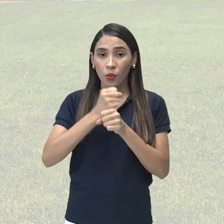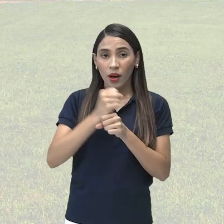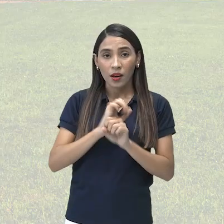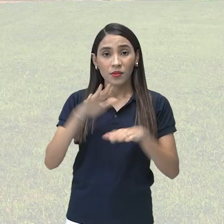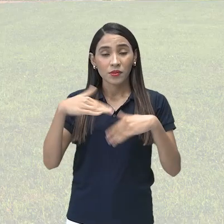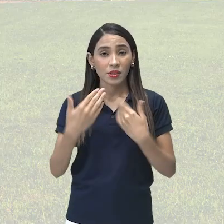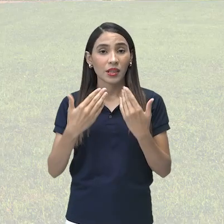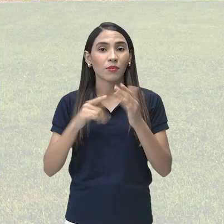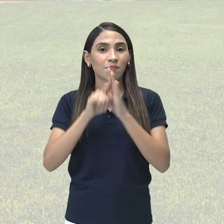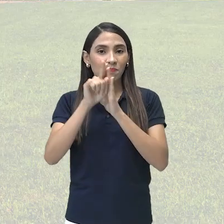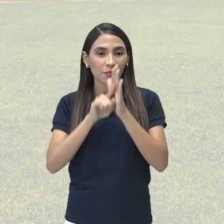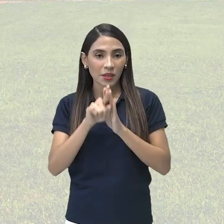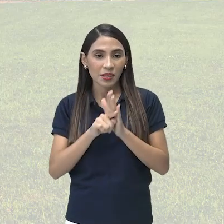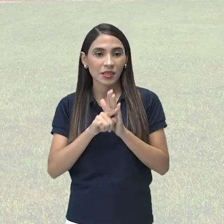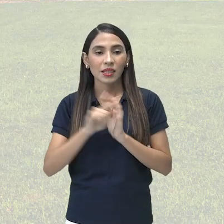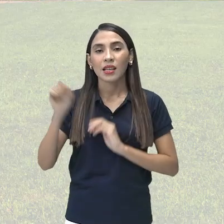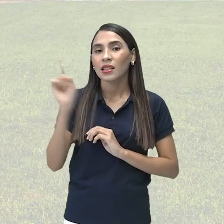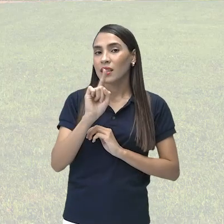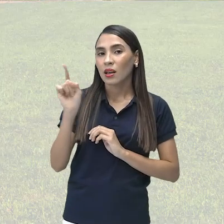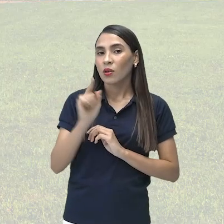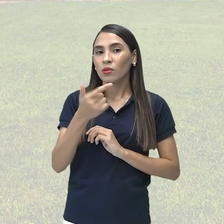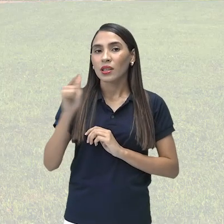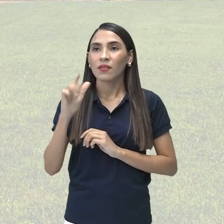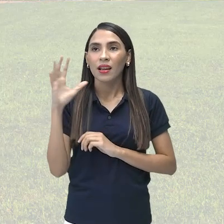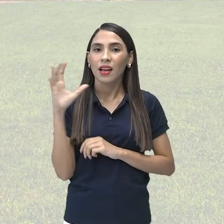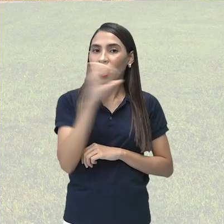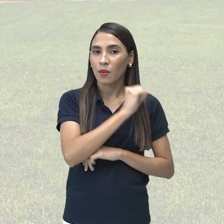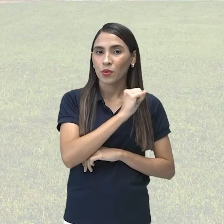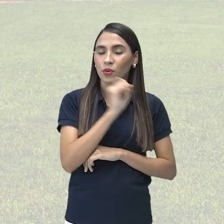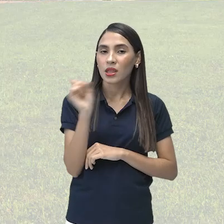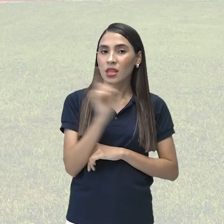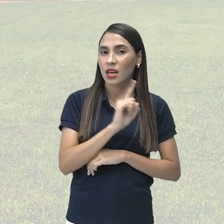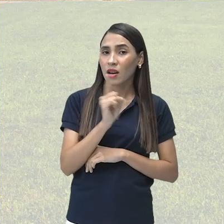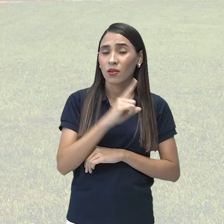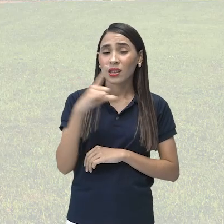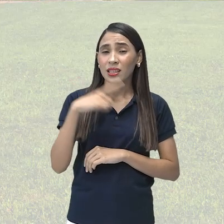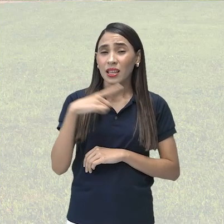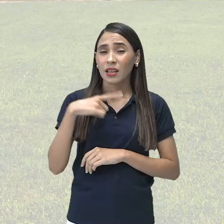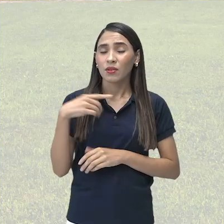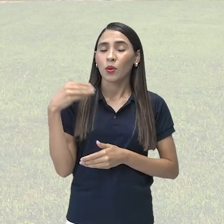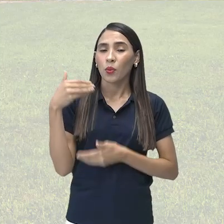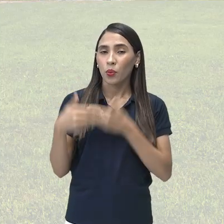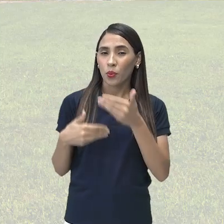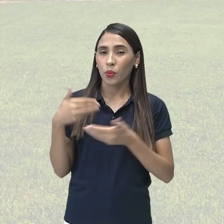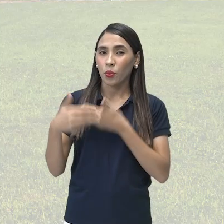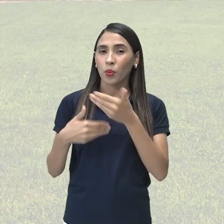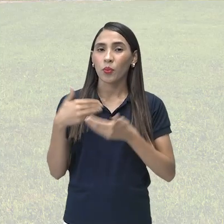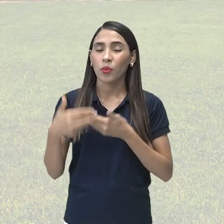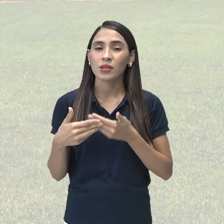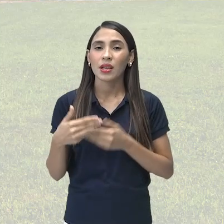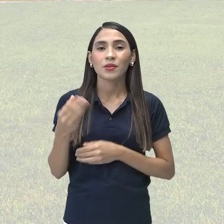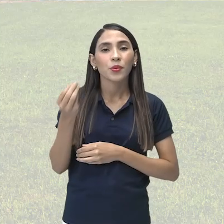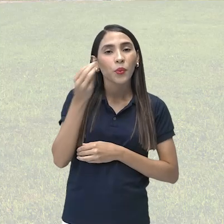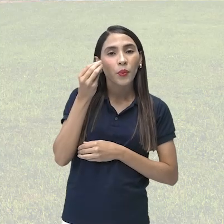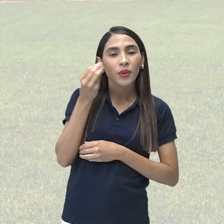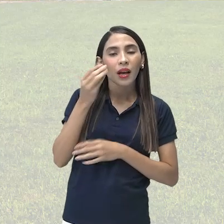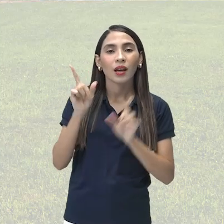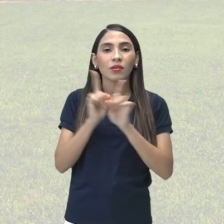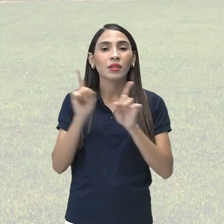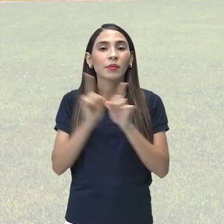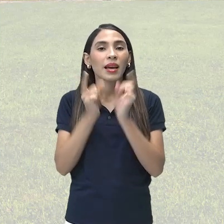seus achados, ele não obteve de uma hora para outra. Foram fruto de uma observação cuidadosa